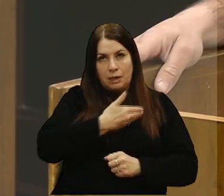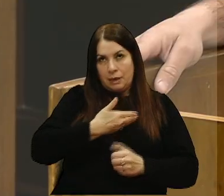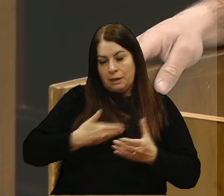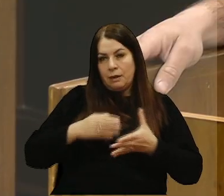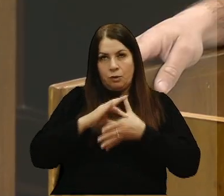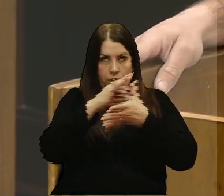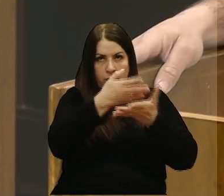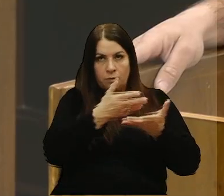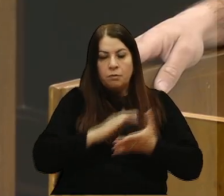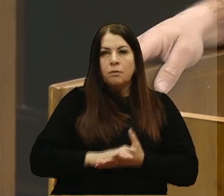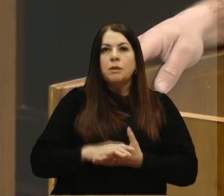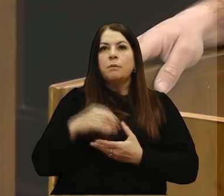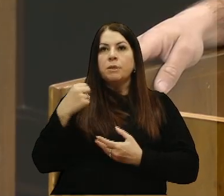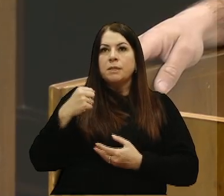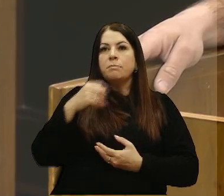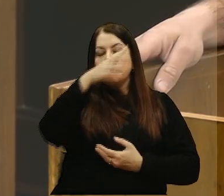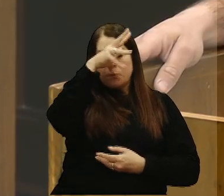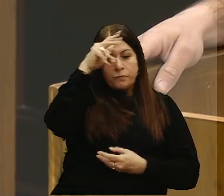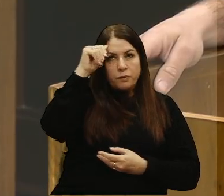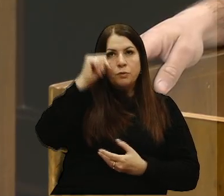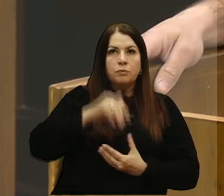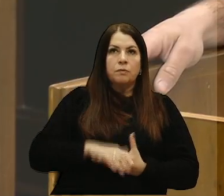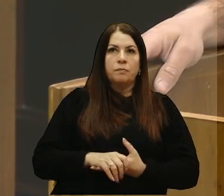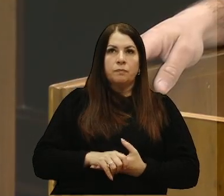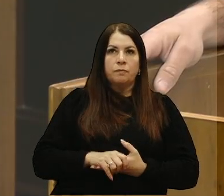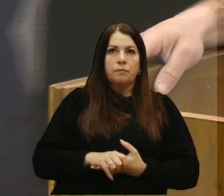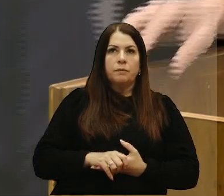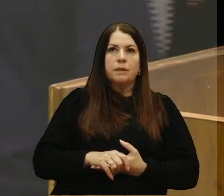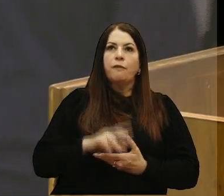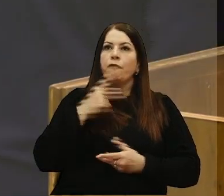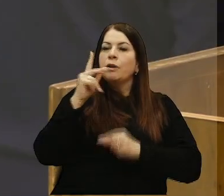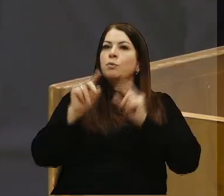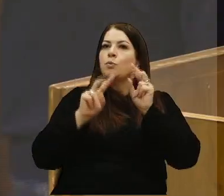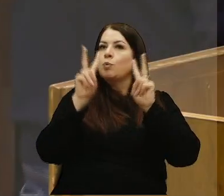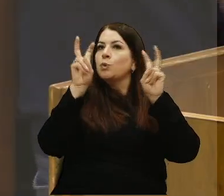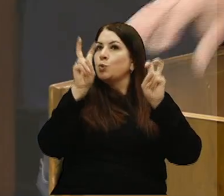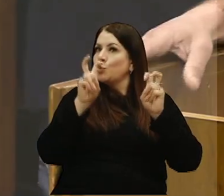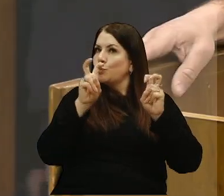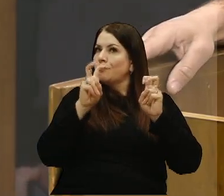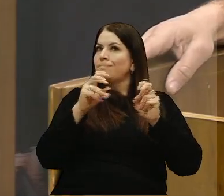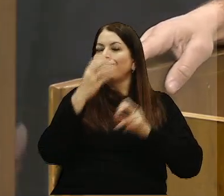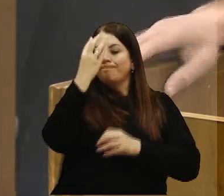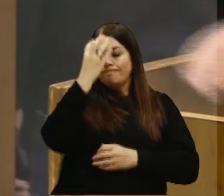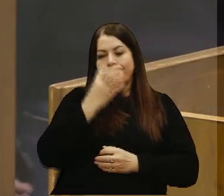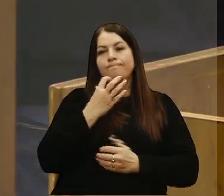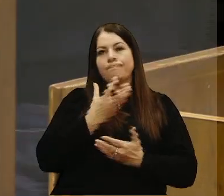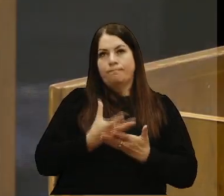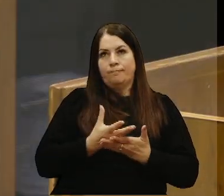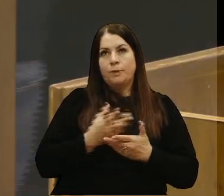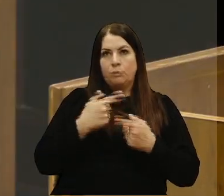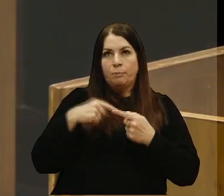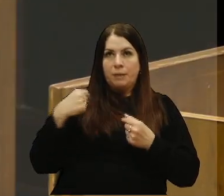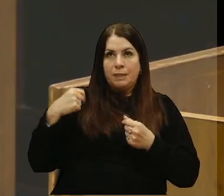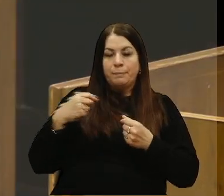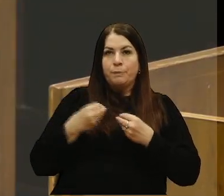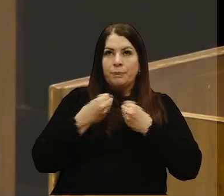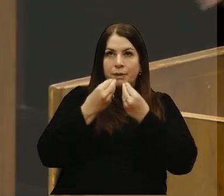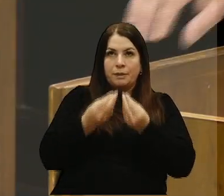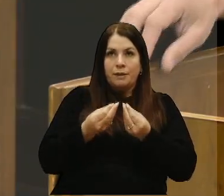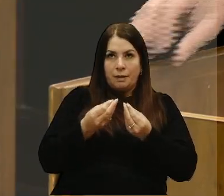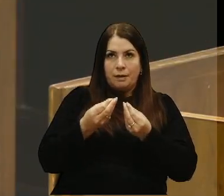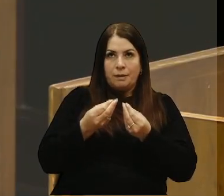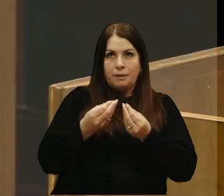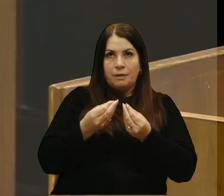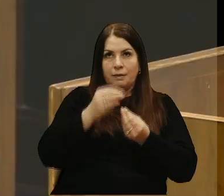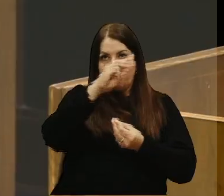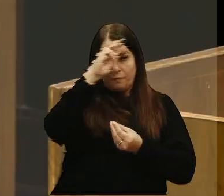Nós precisamos que a Prefeitura trate esse assunto com seriedade. Porque nós precisamos dar, vereador